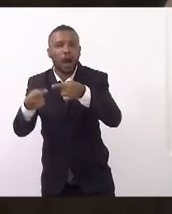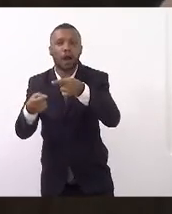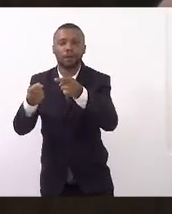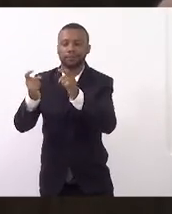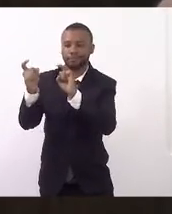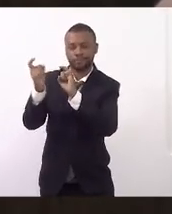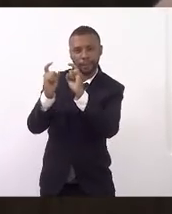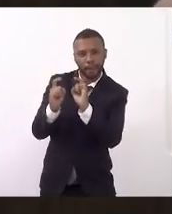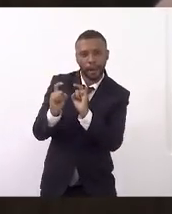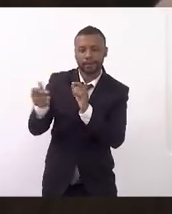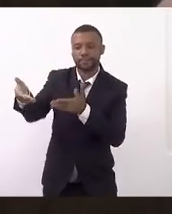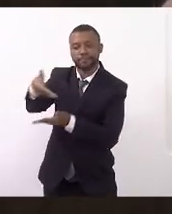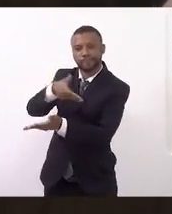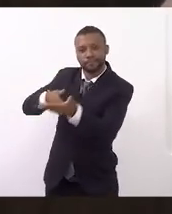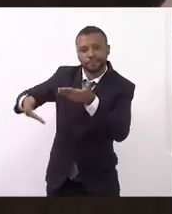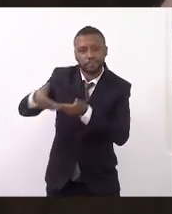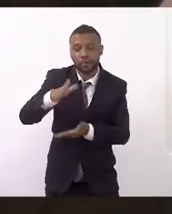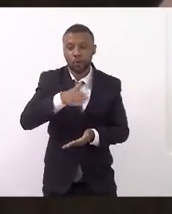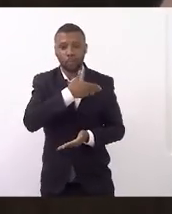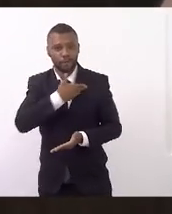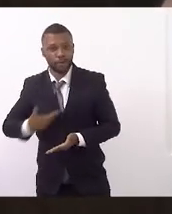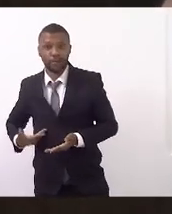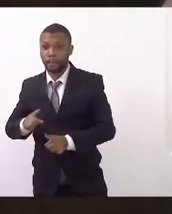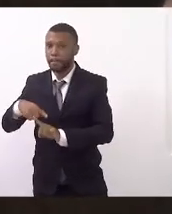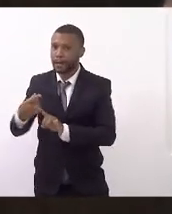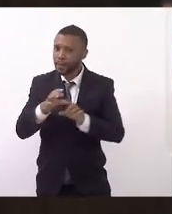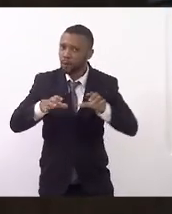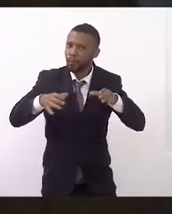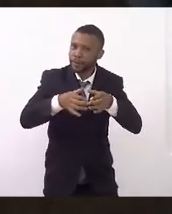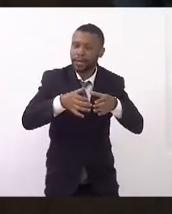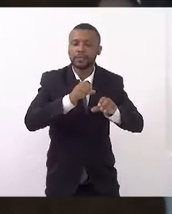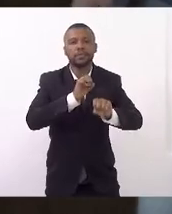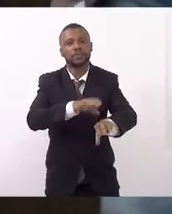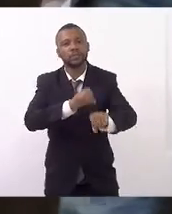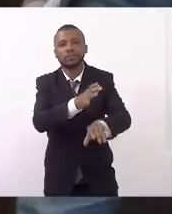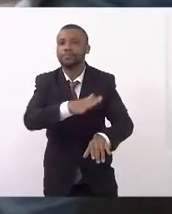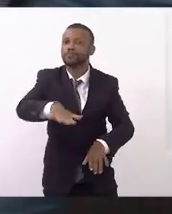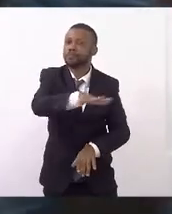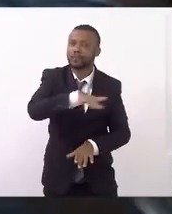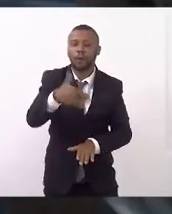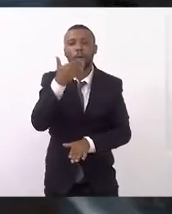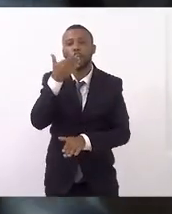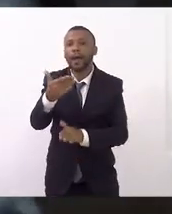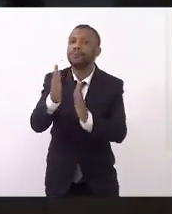interlocução entre o governo e a comunidade educacional. Por isso, peço a todos e todas